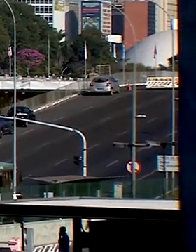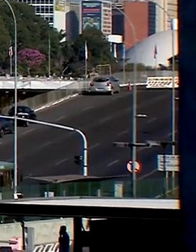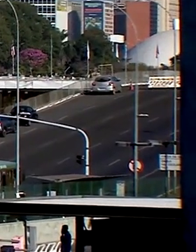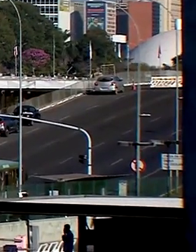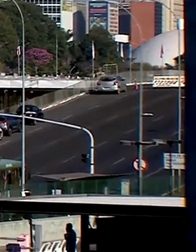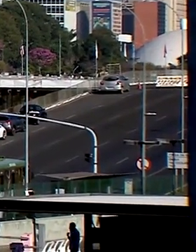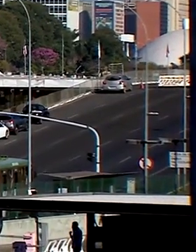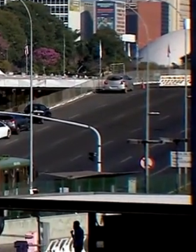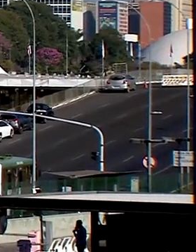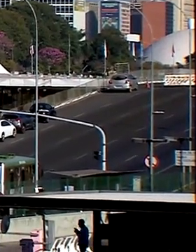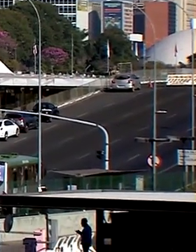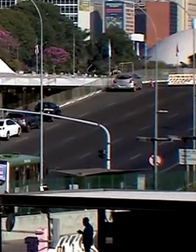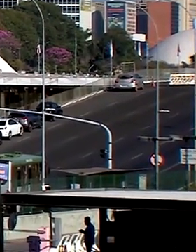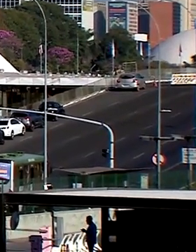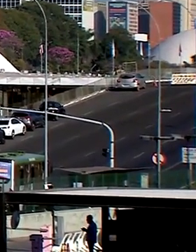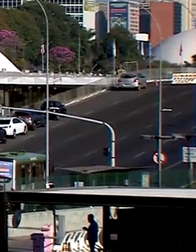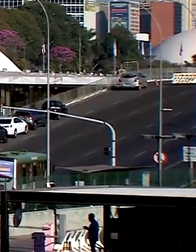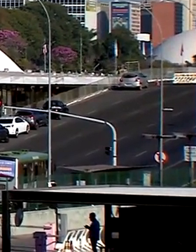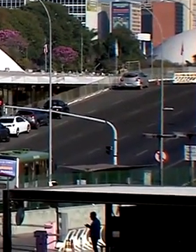tchau.